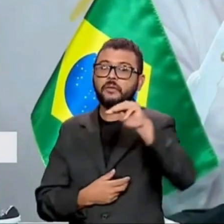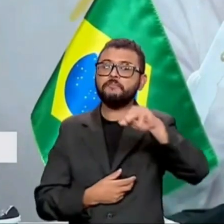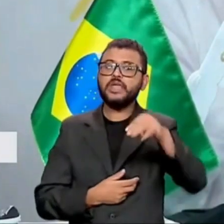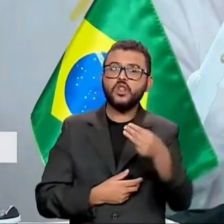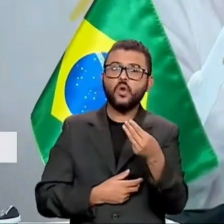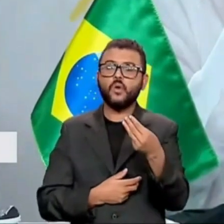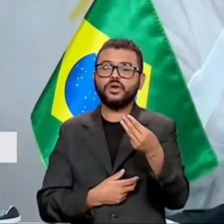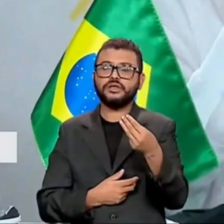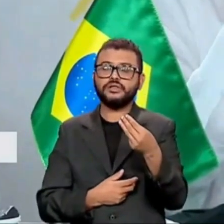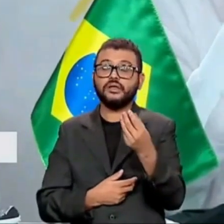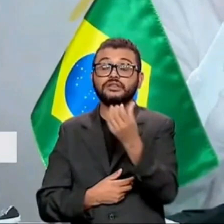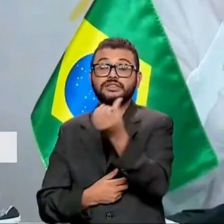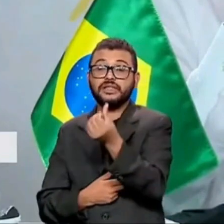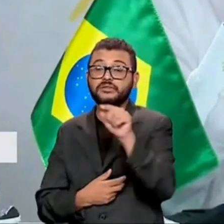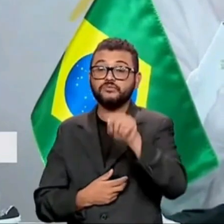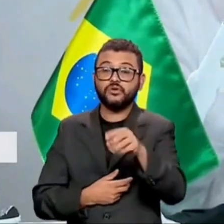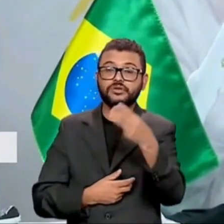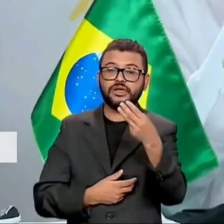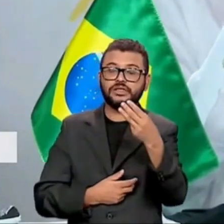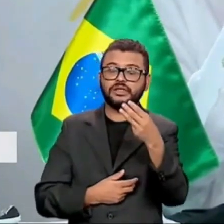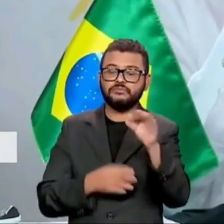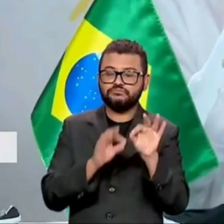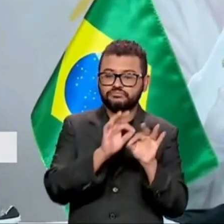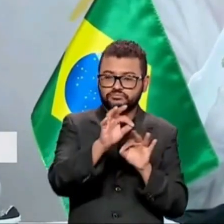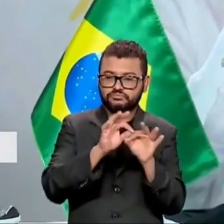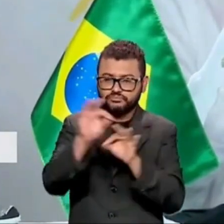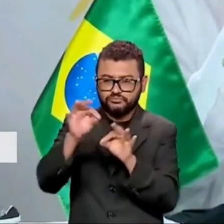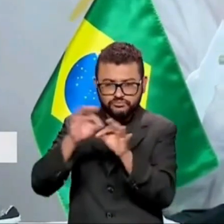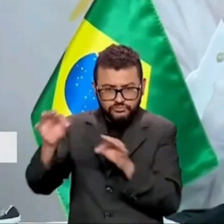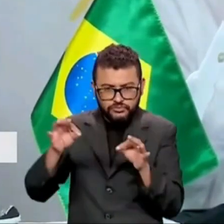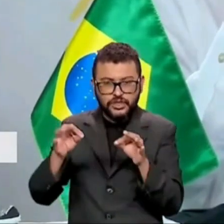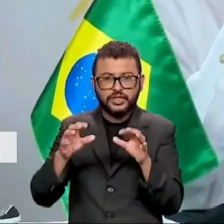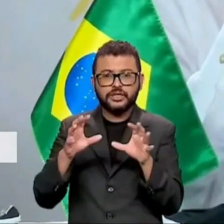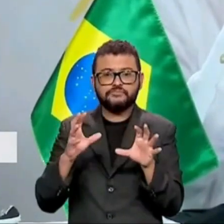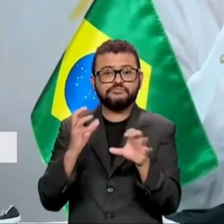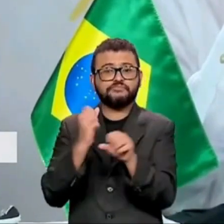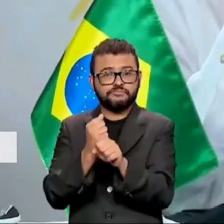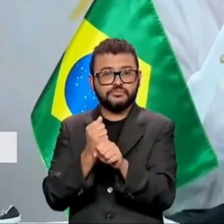milhões e 300 mil quilômetros quadrados